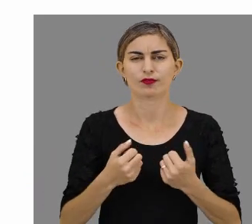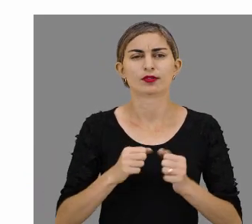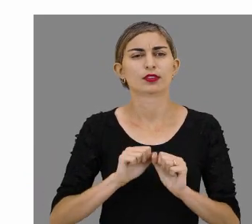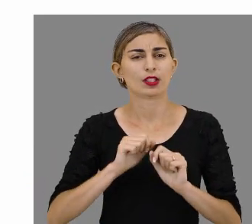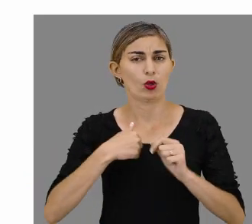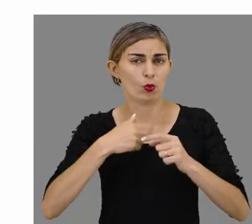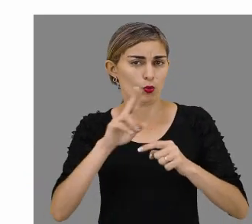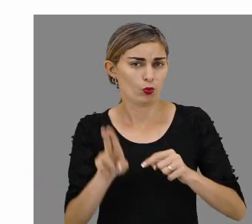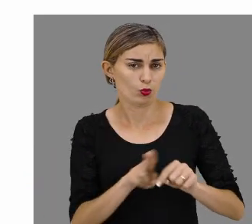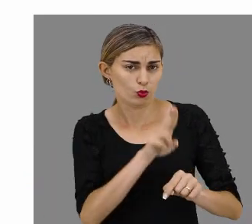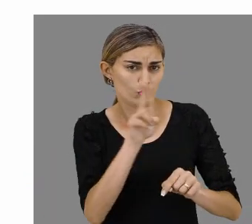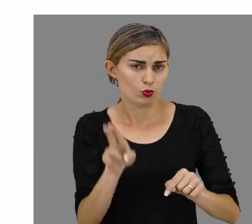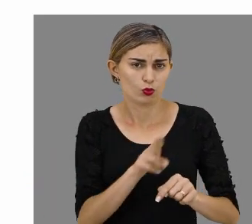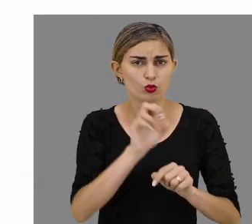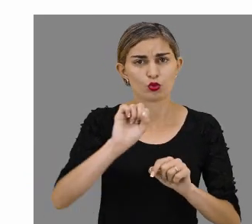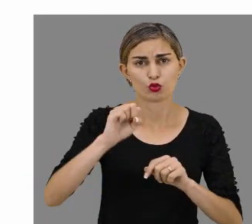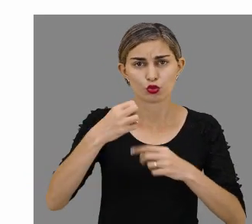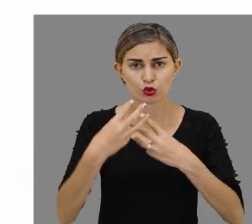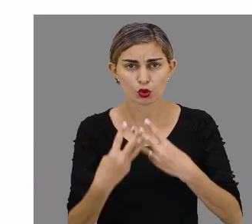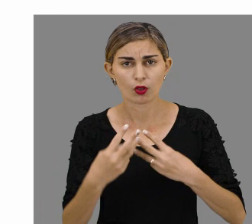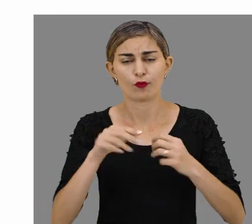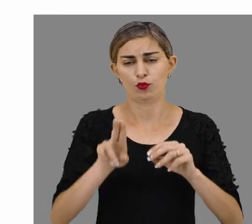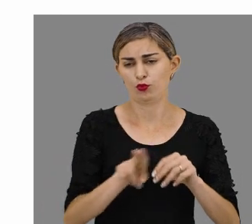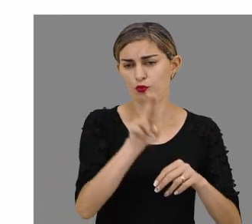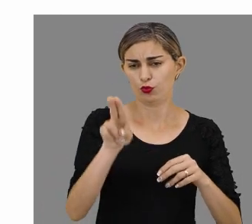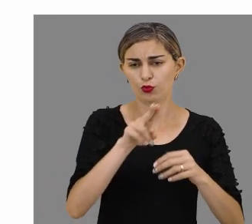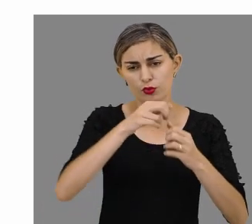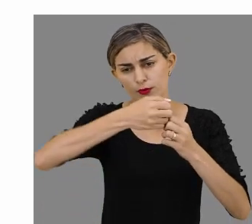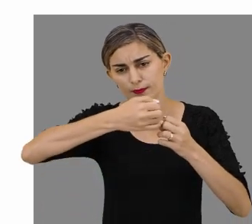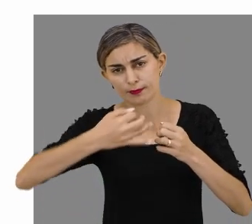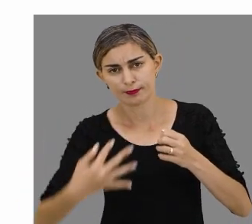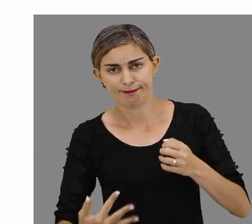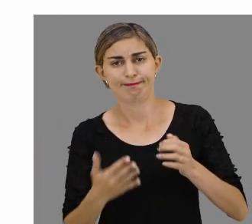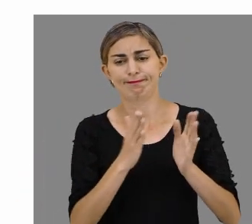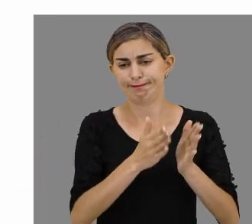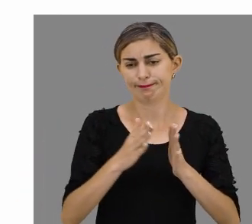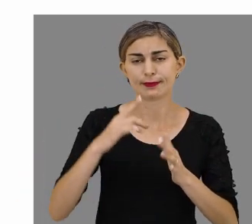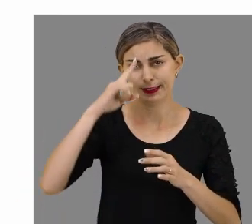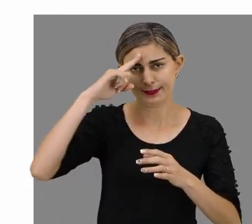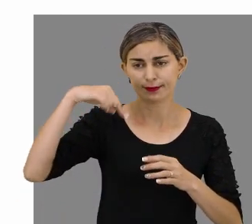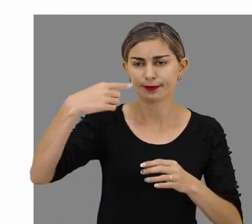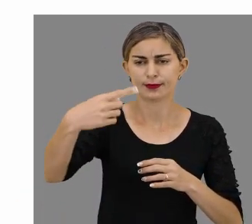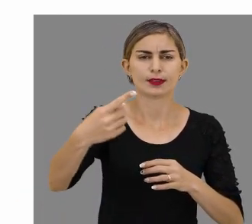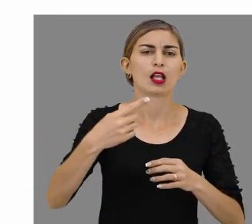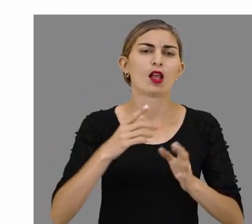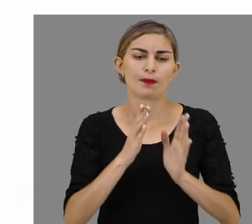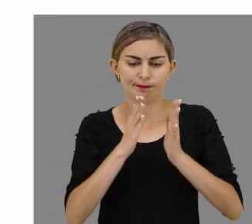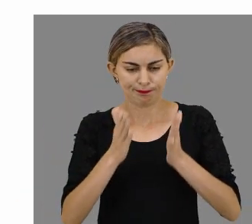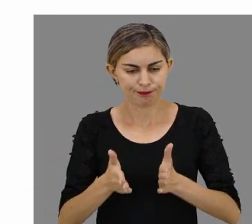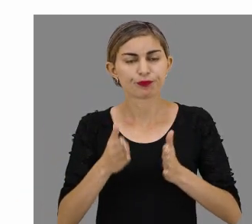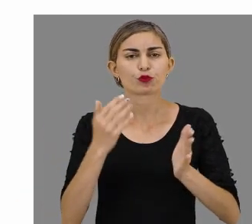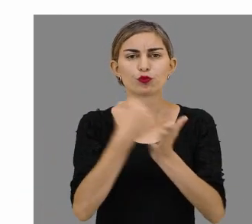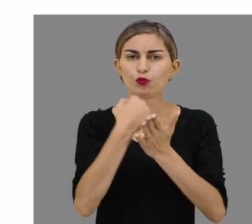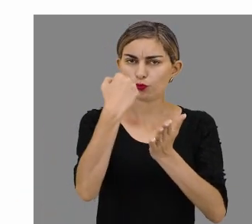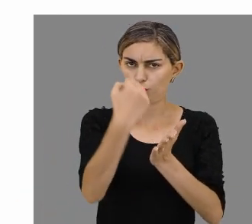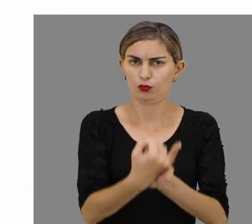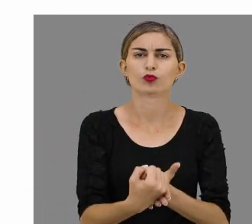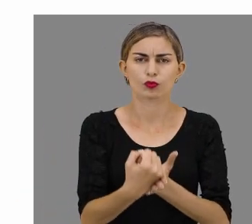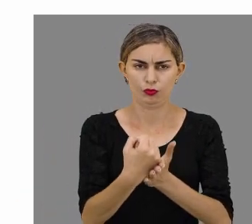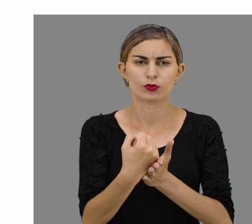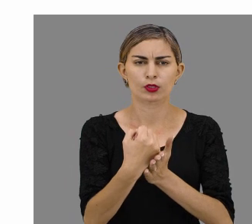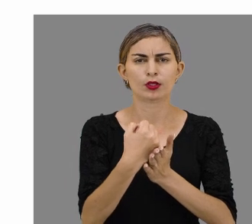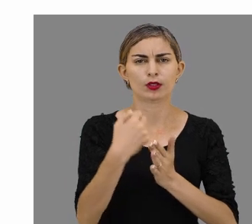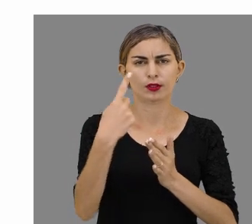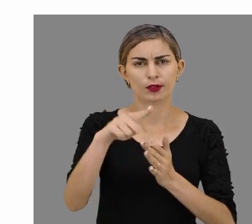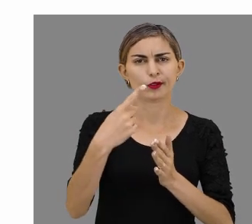pessoa que irá utilizar o software no seu dia a dia. Nessa fase, em geral, é desenvolvido um